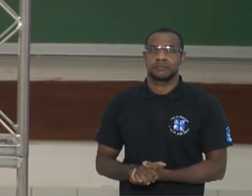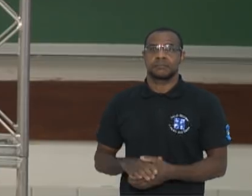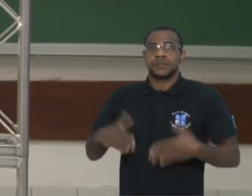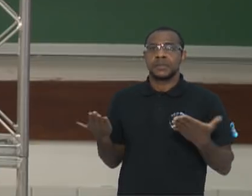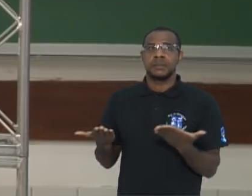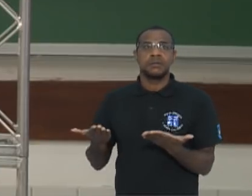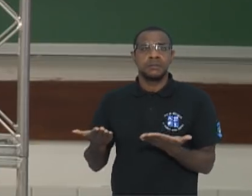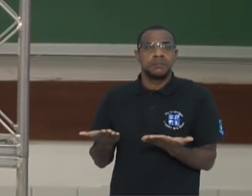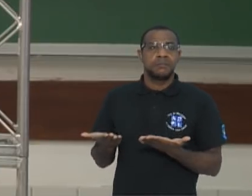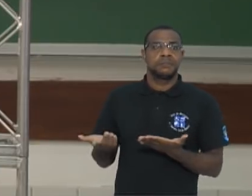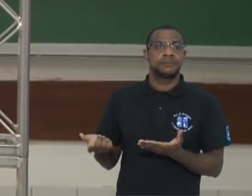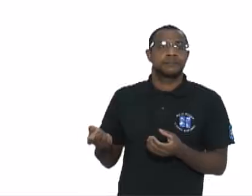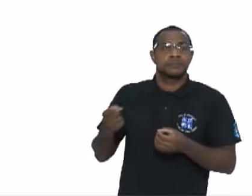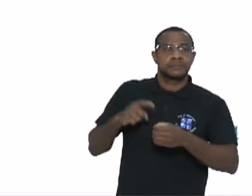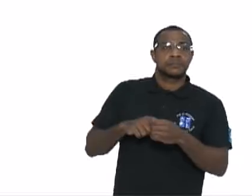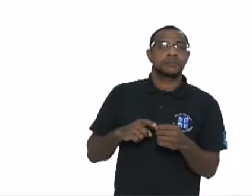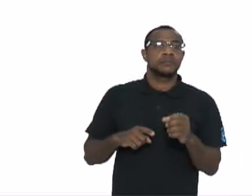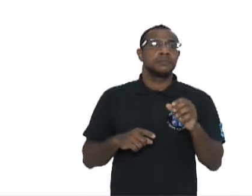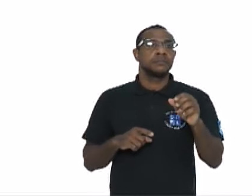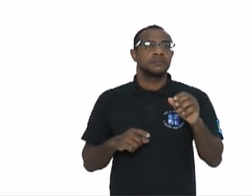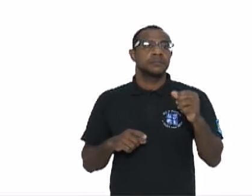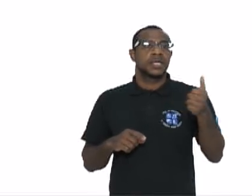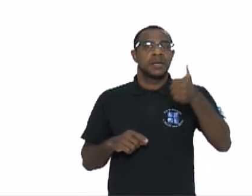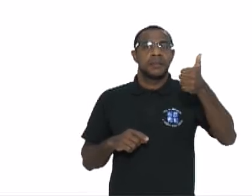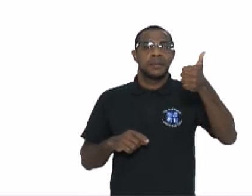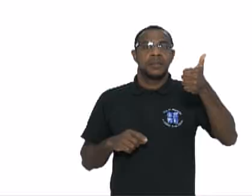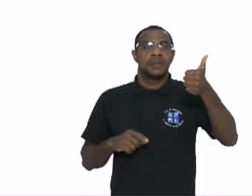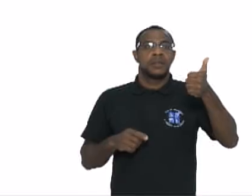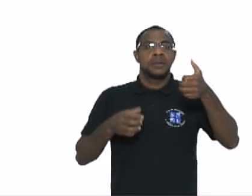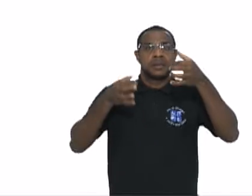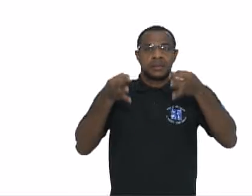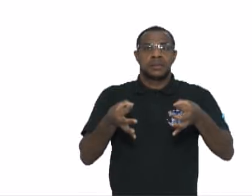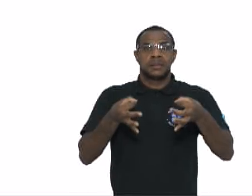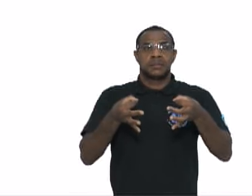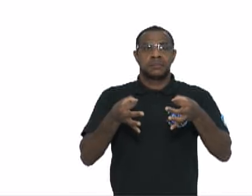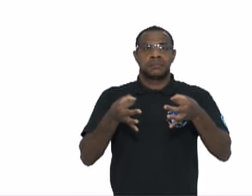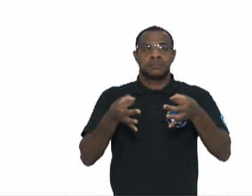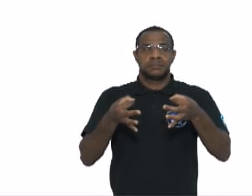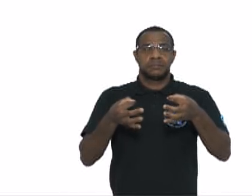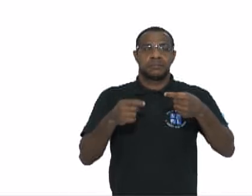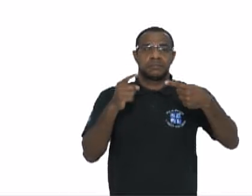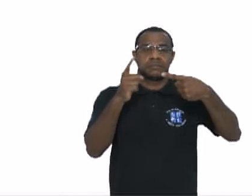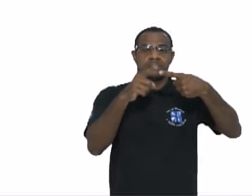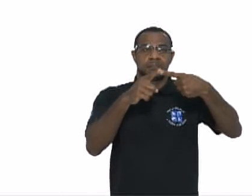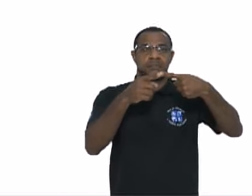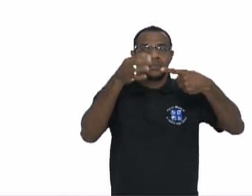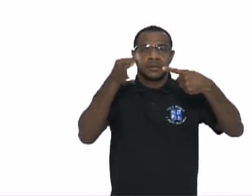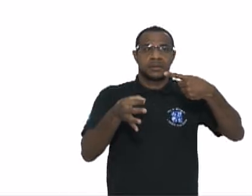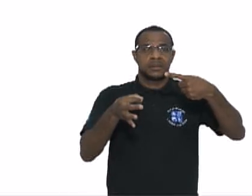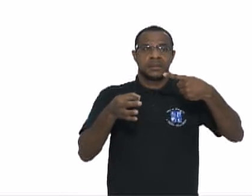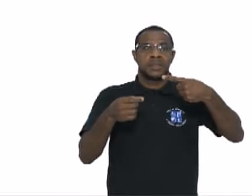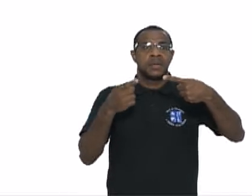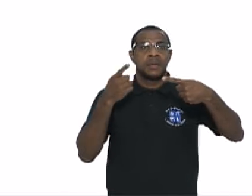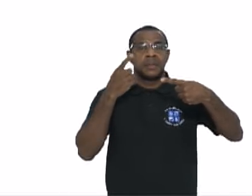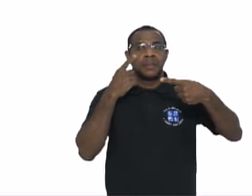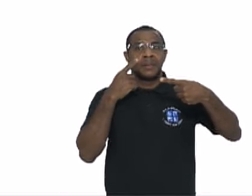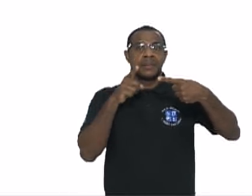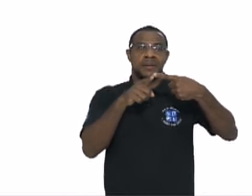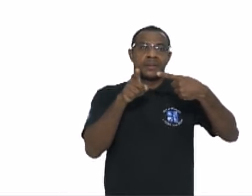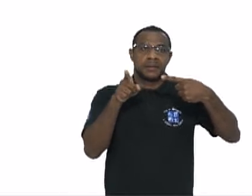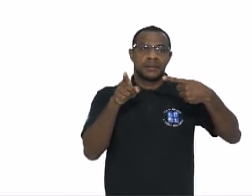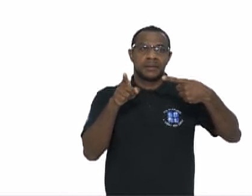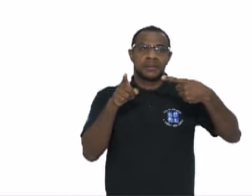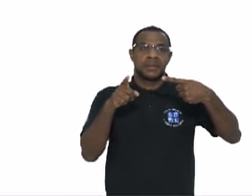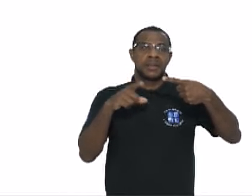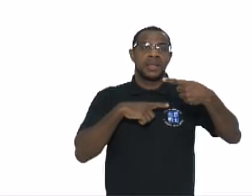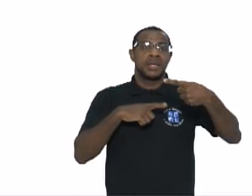Então, verificando lá, olha lá quem marcou a primeira alternativa como proposta de tentativa de acerto aí, né? Então, há um